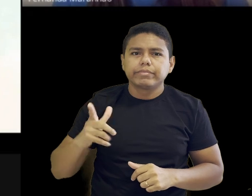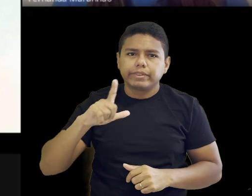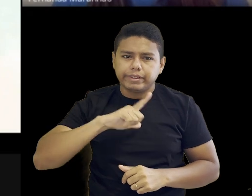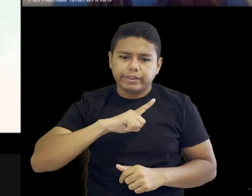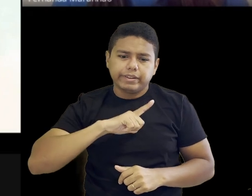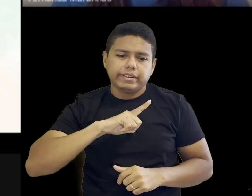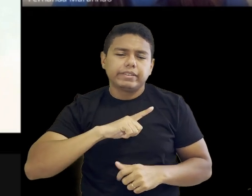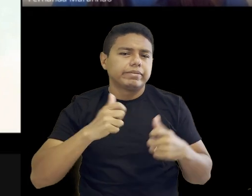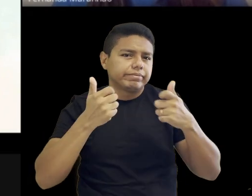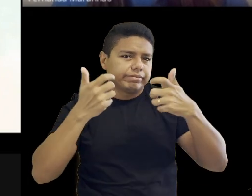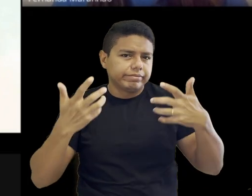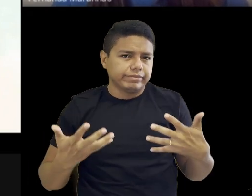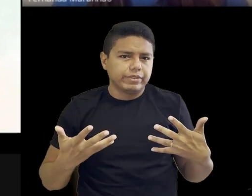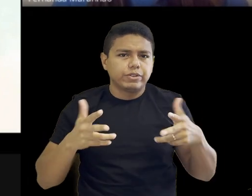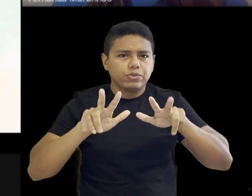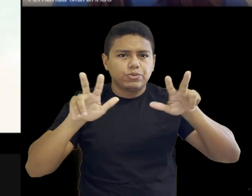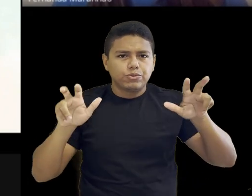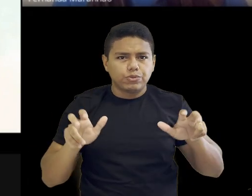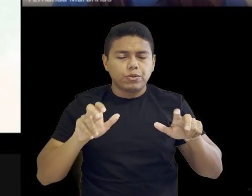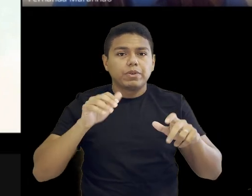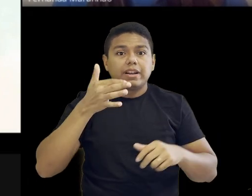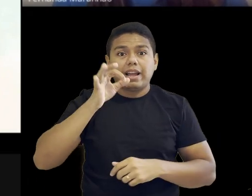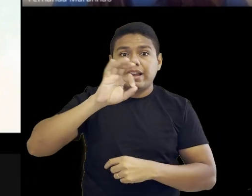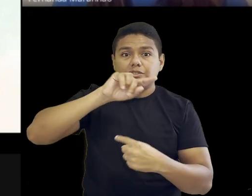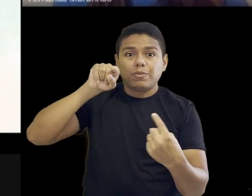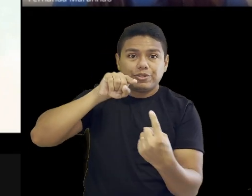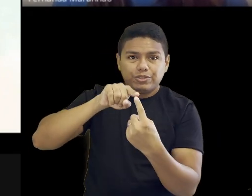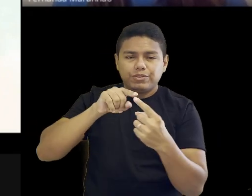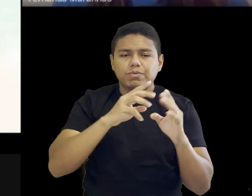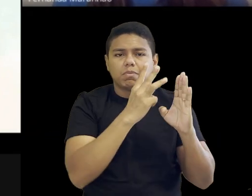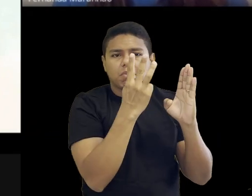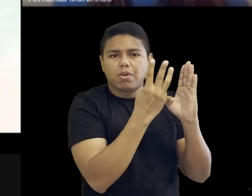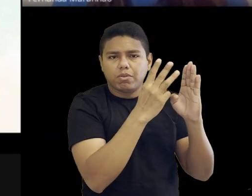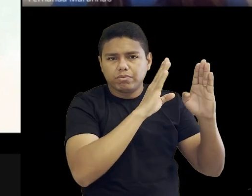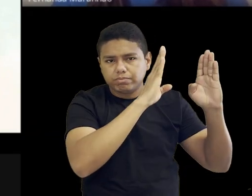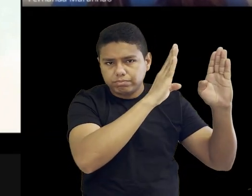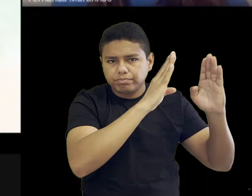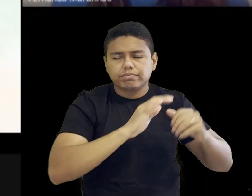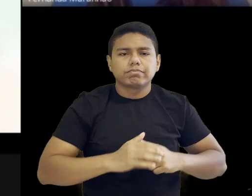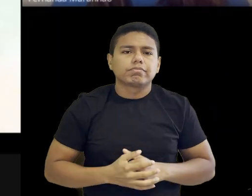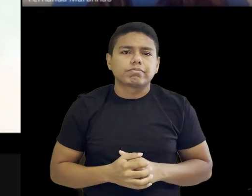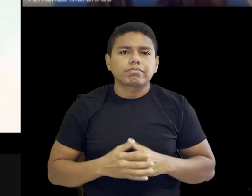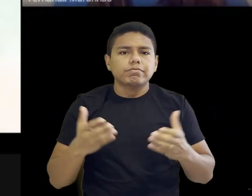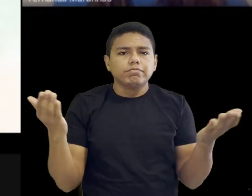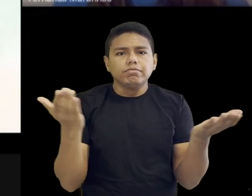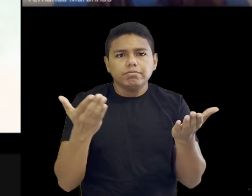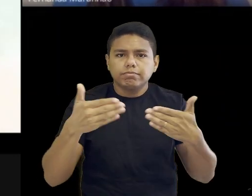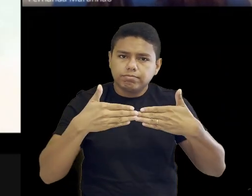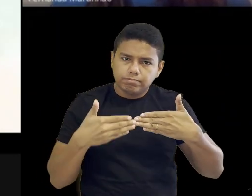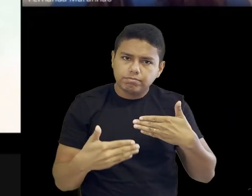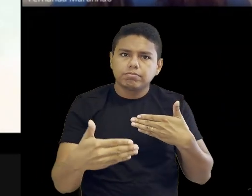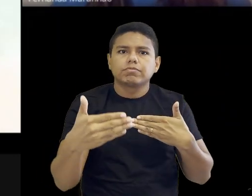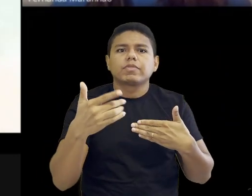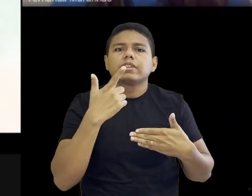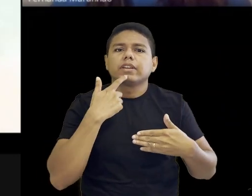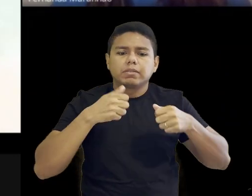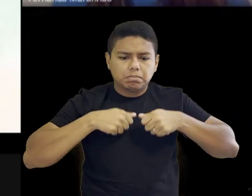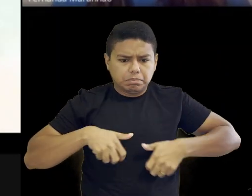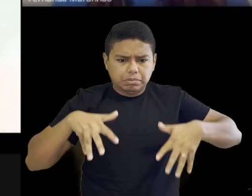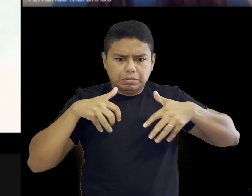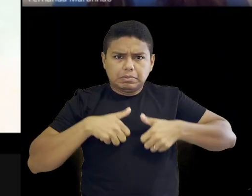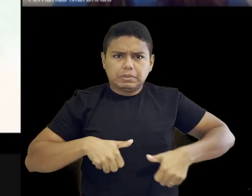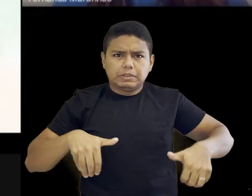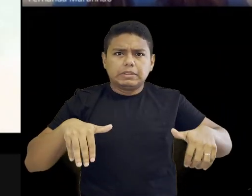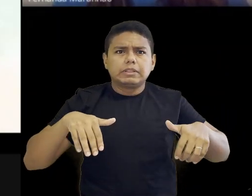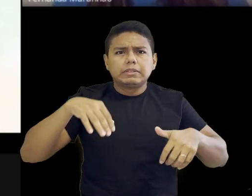desse fluxograma, 10 braços que descrevem os 10 objetivos deste módulo. A partir de agora, nós vamos